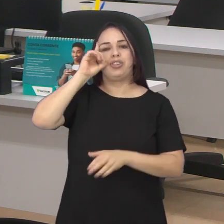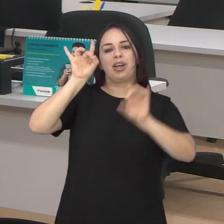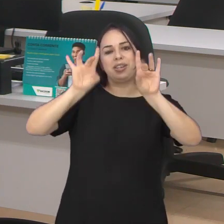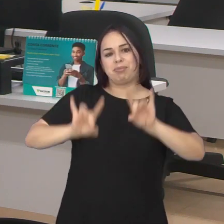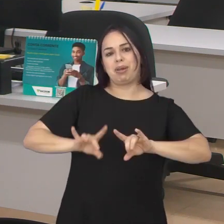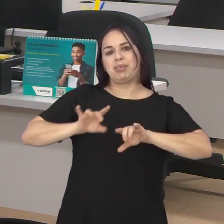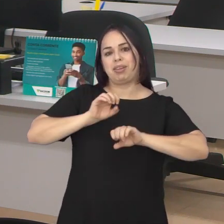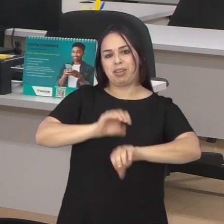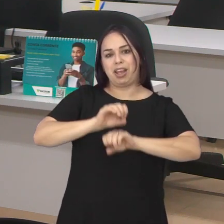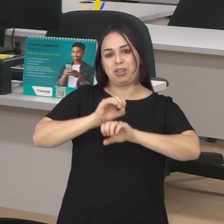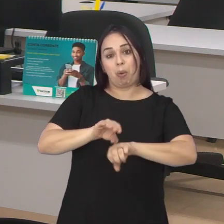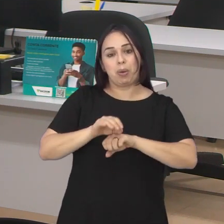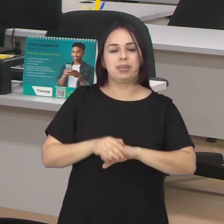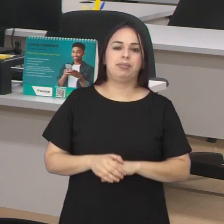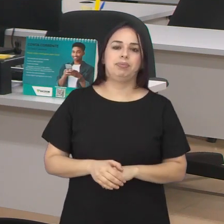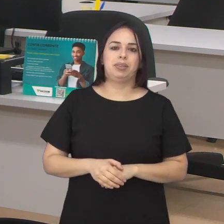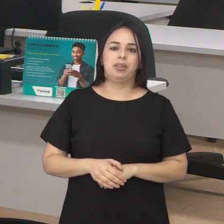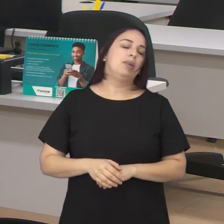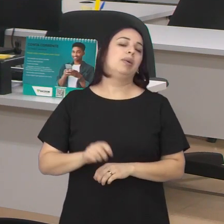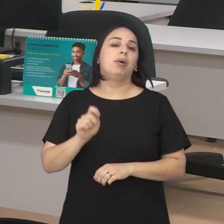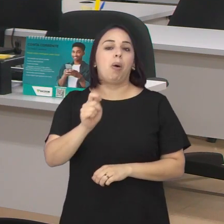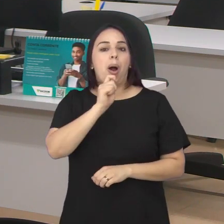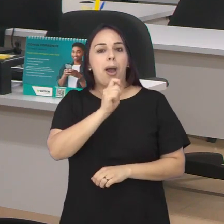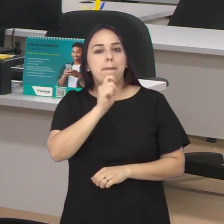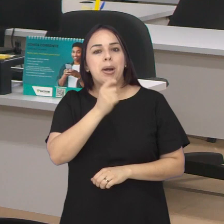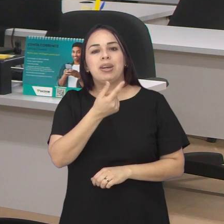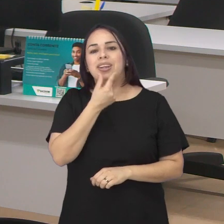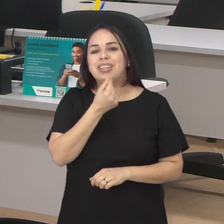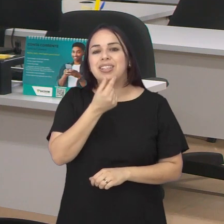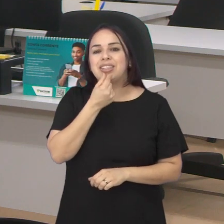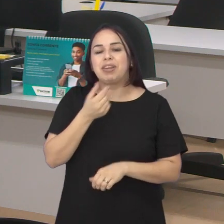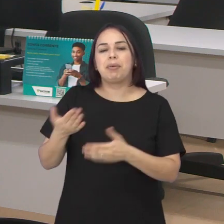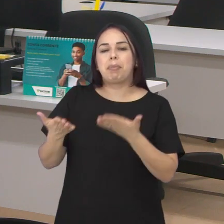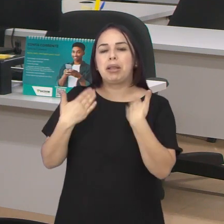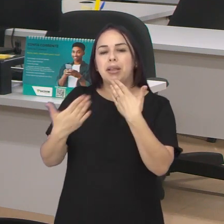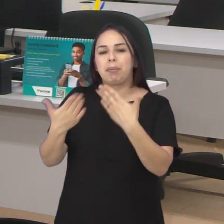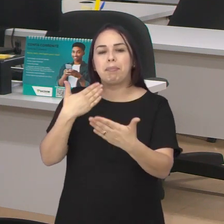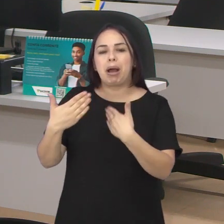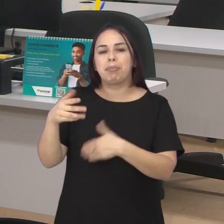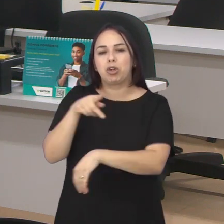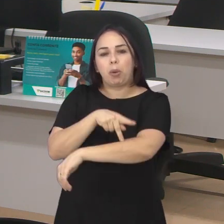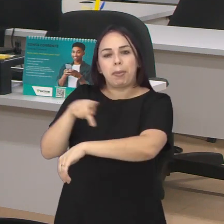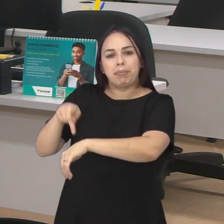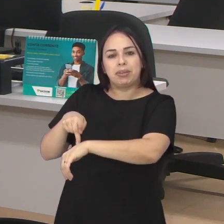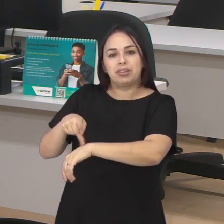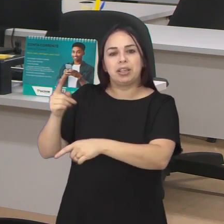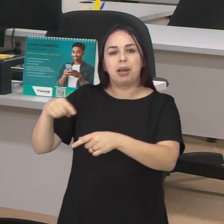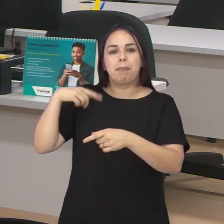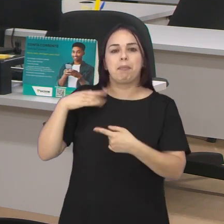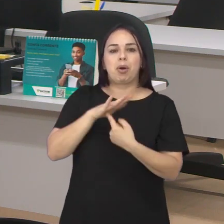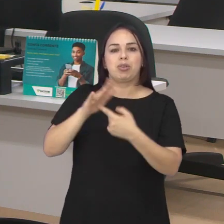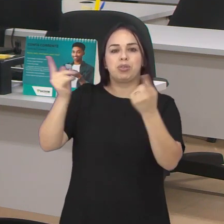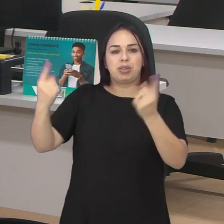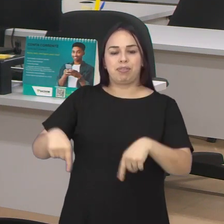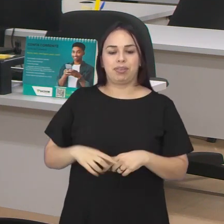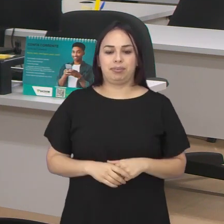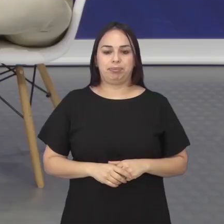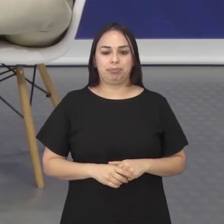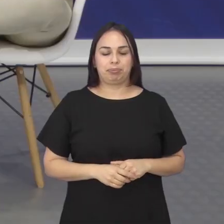hoje é o Dia Internacional da Educação. O repórter Samuel Strasser bateu um papo com um pedagogo que apontou os desafios na